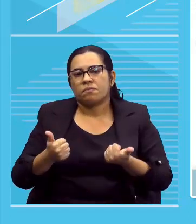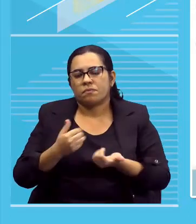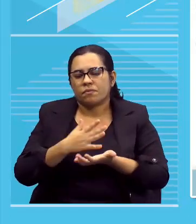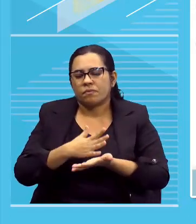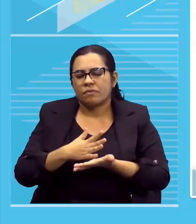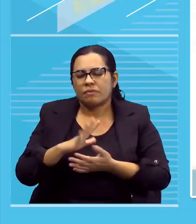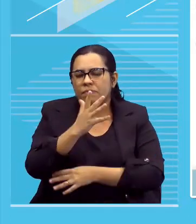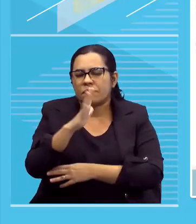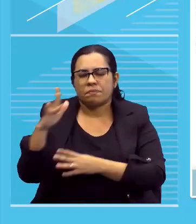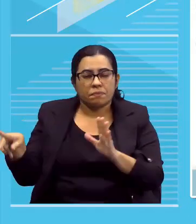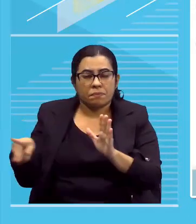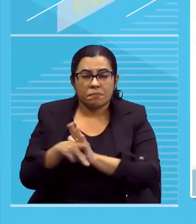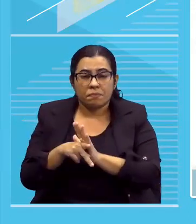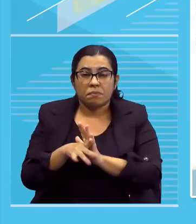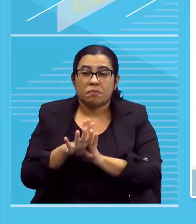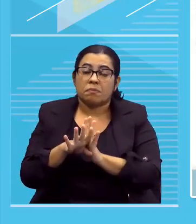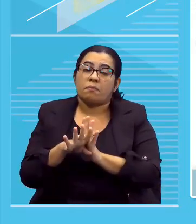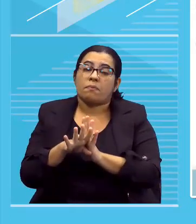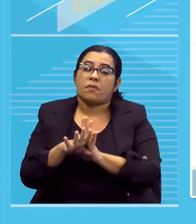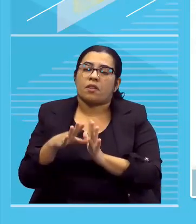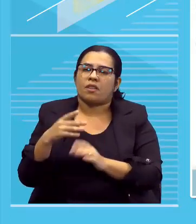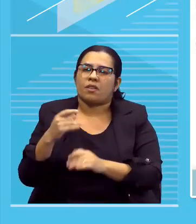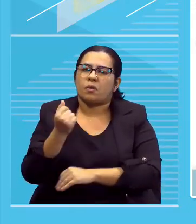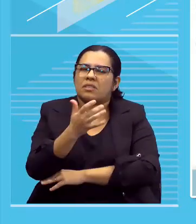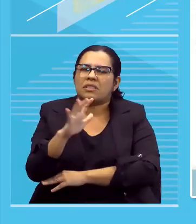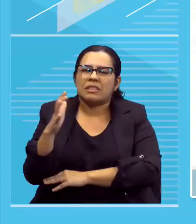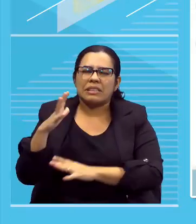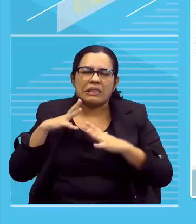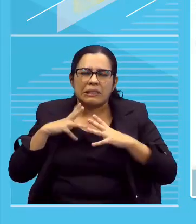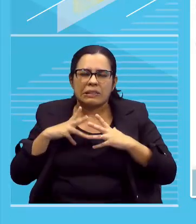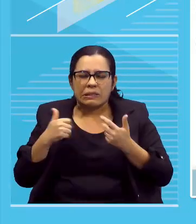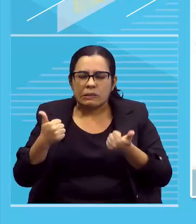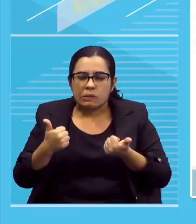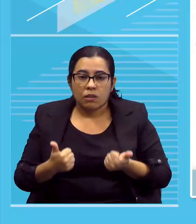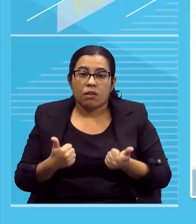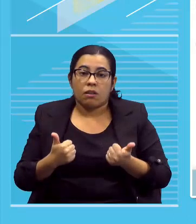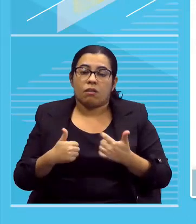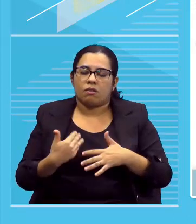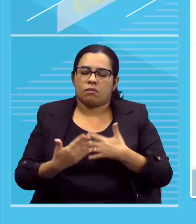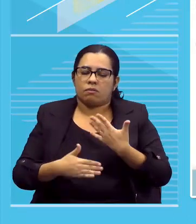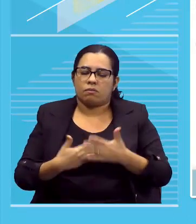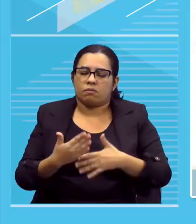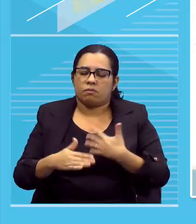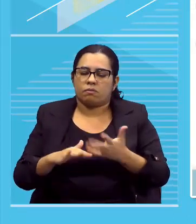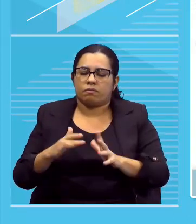espaço para os beneficiados né processados